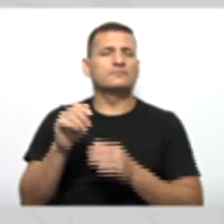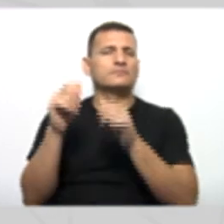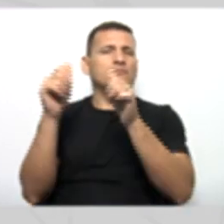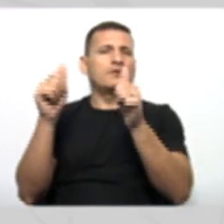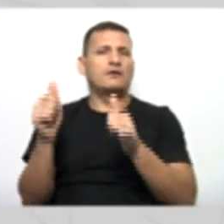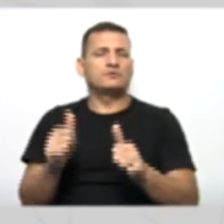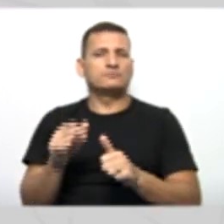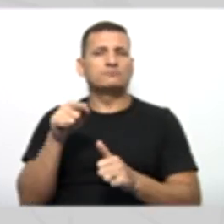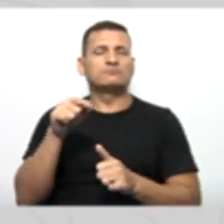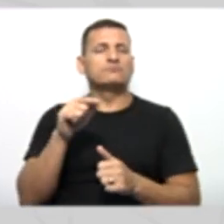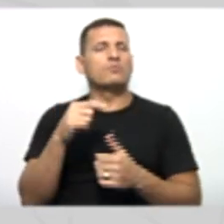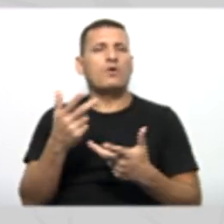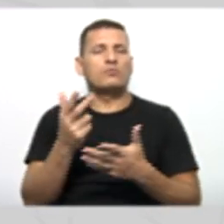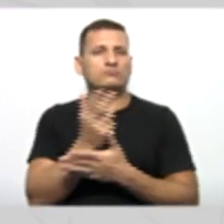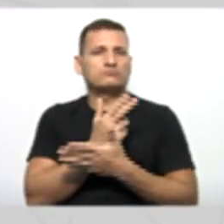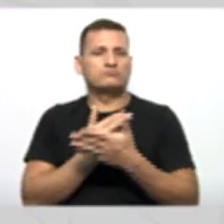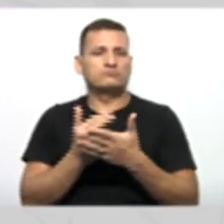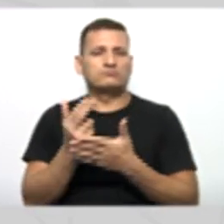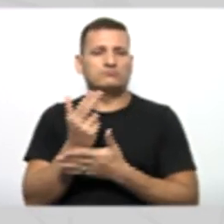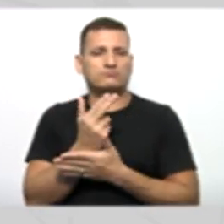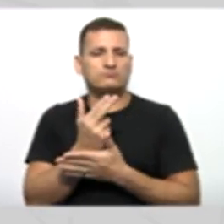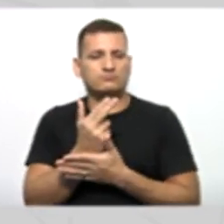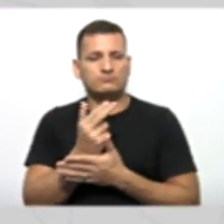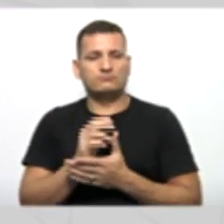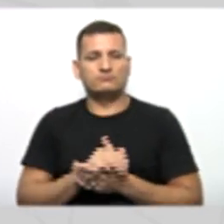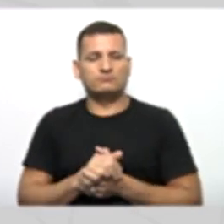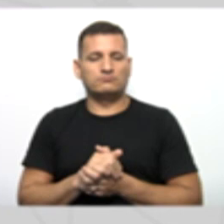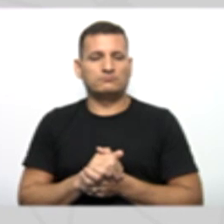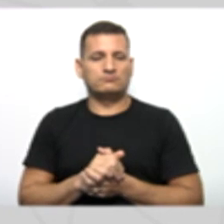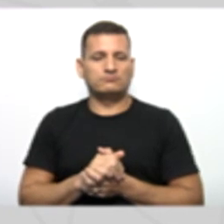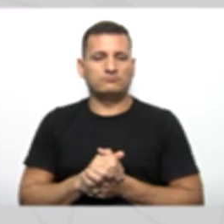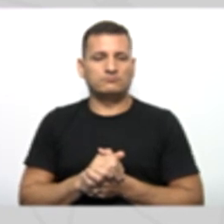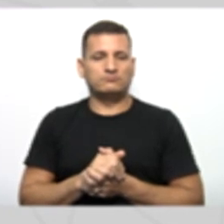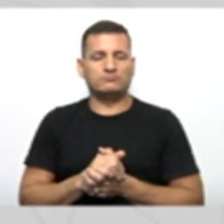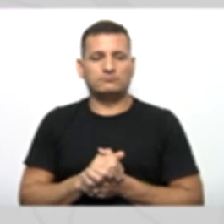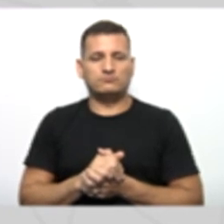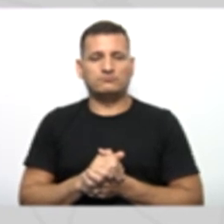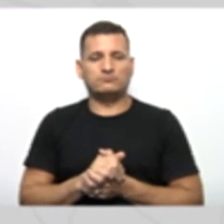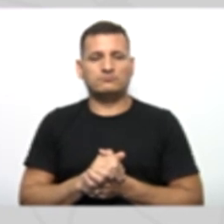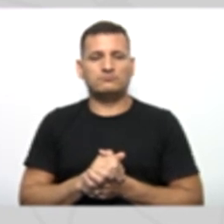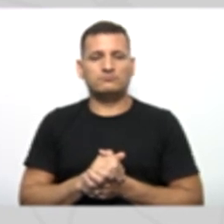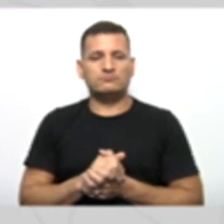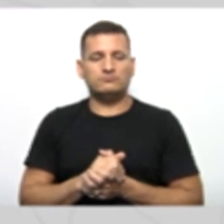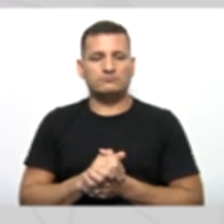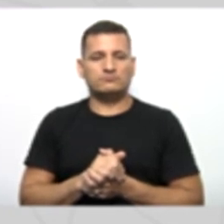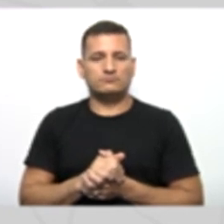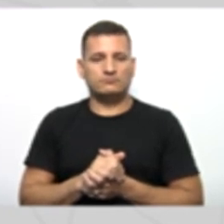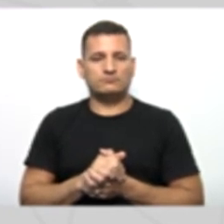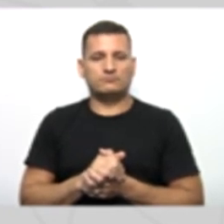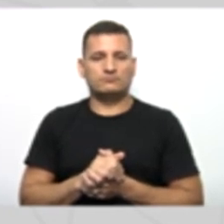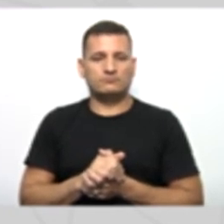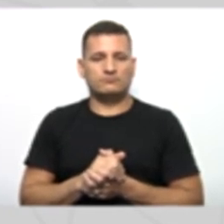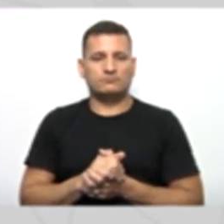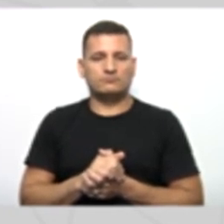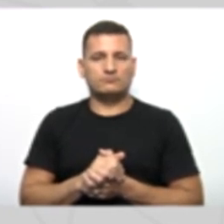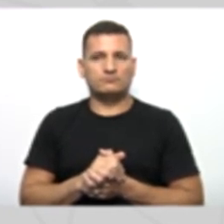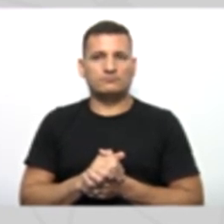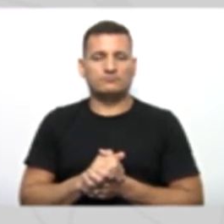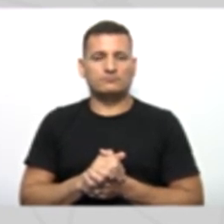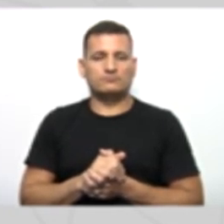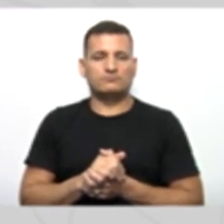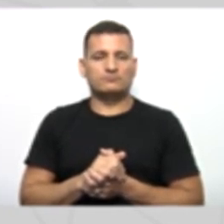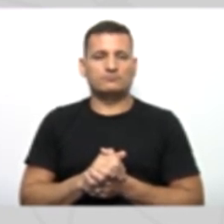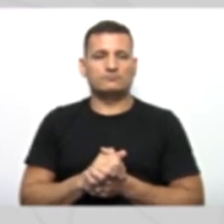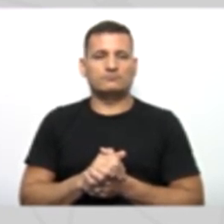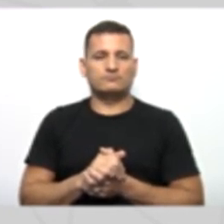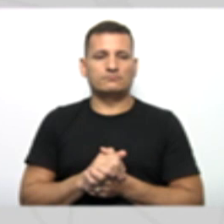de uso, classe, atividade, sequência ou distribuição. Aí você, como é um aluno esperto, vai falar assim, ó, qual é o